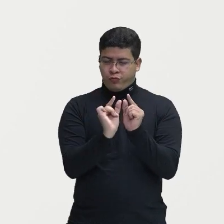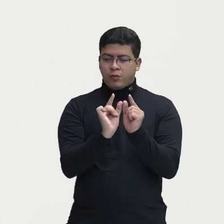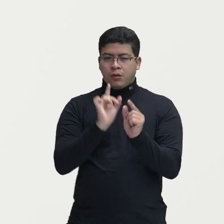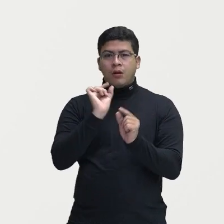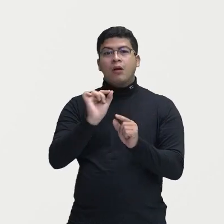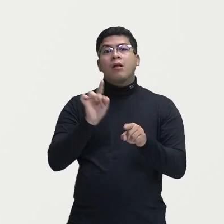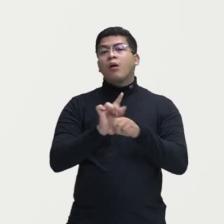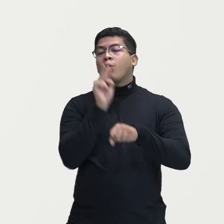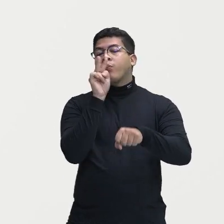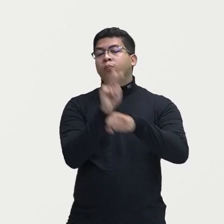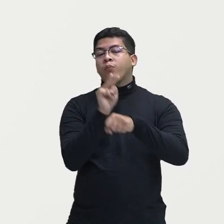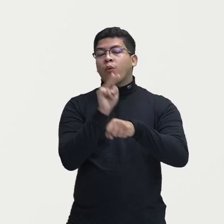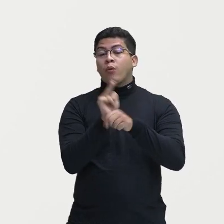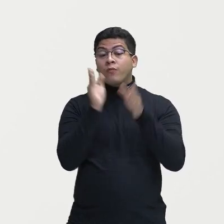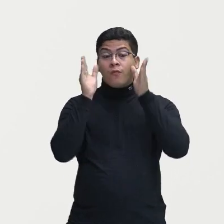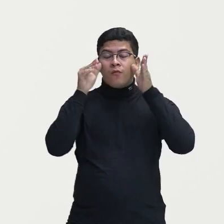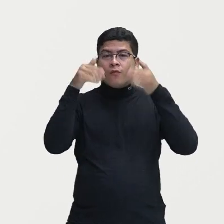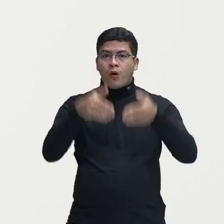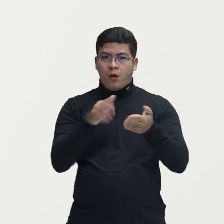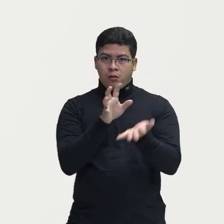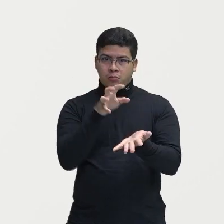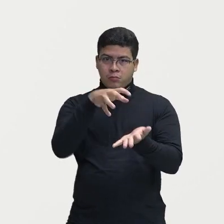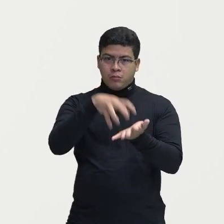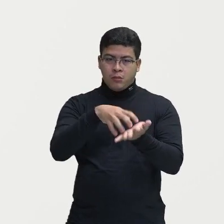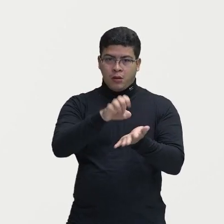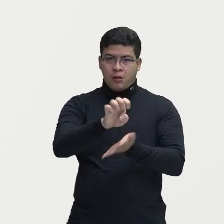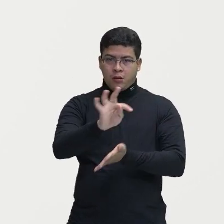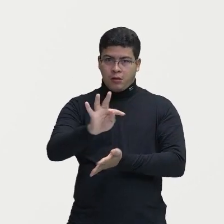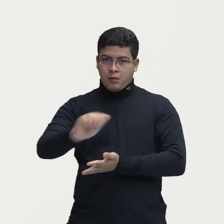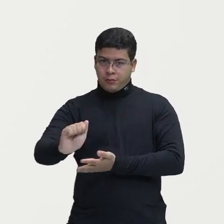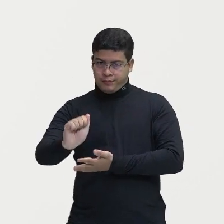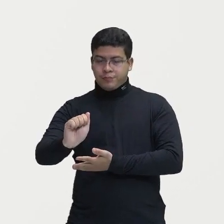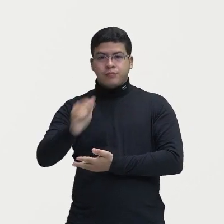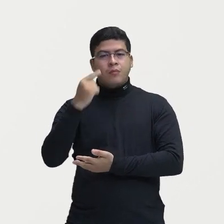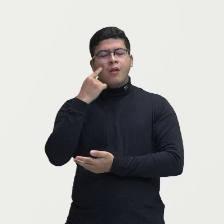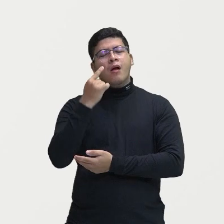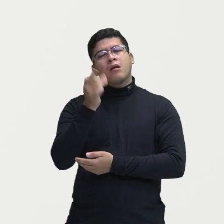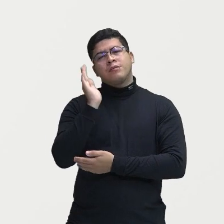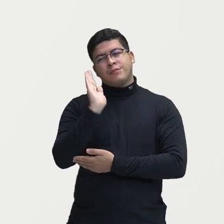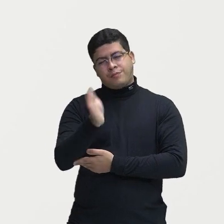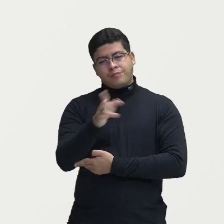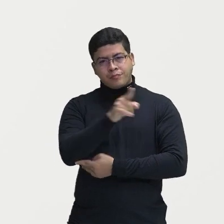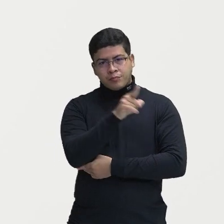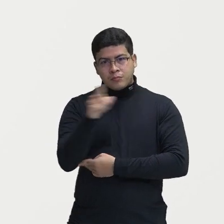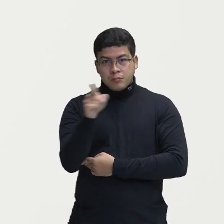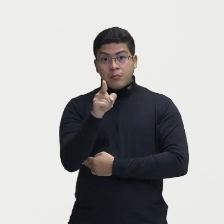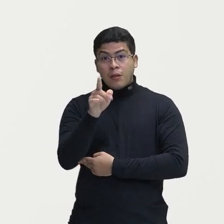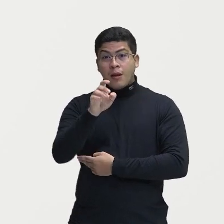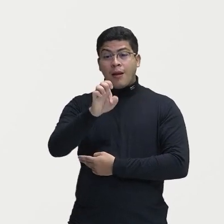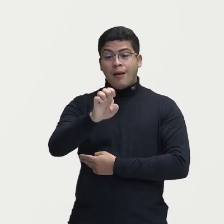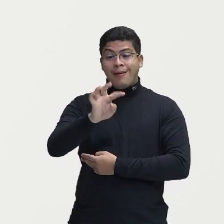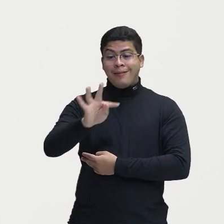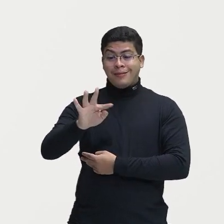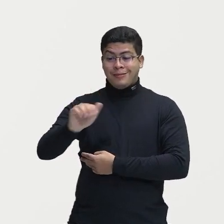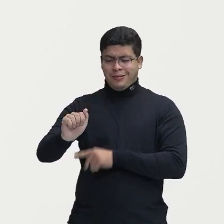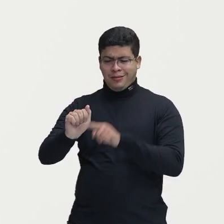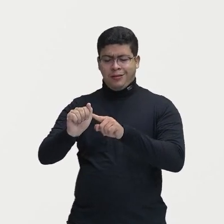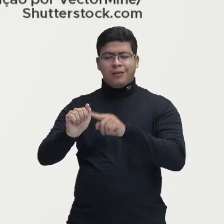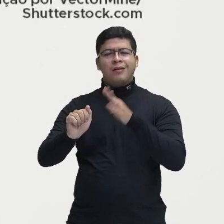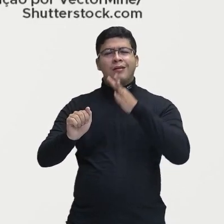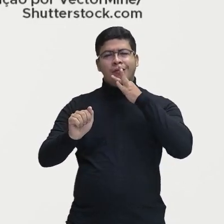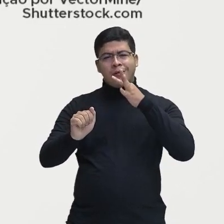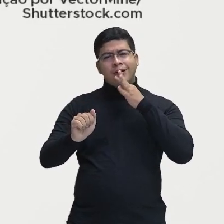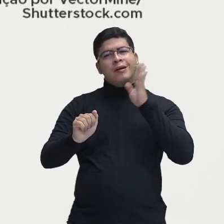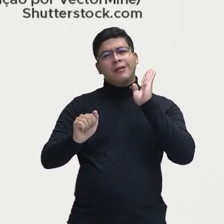serviço de tratamento de água. Então, a gente trouxe aí para vocês a estação de tratamento de água, que